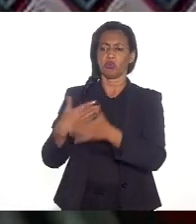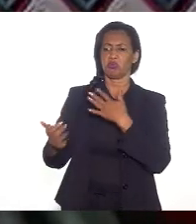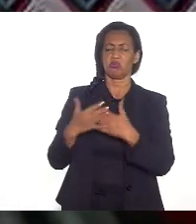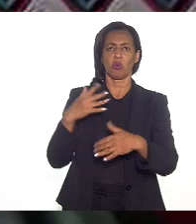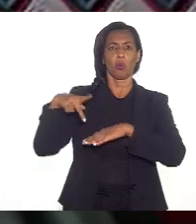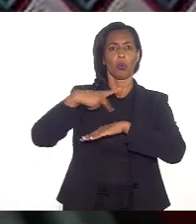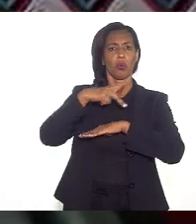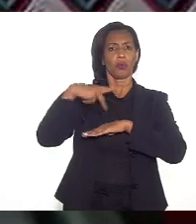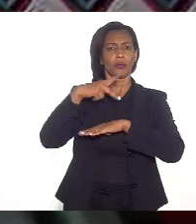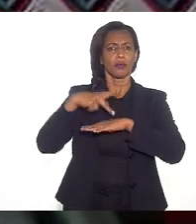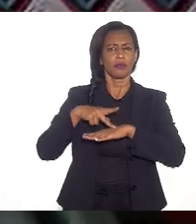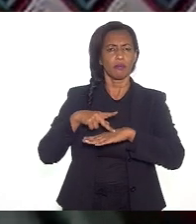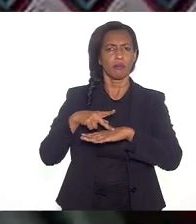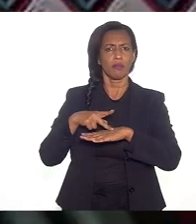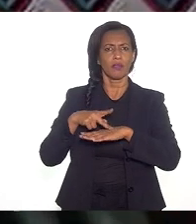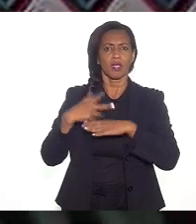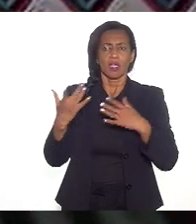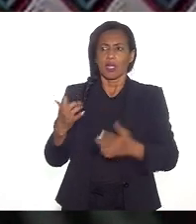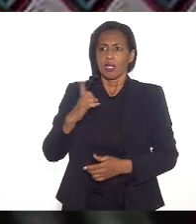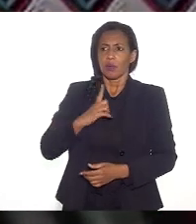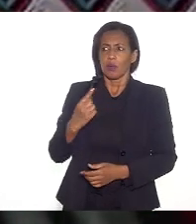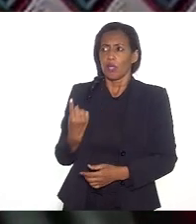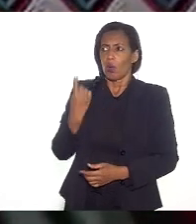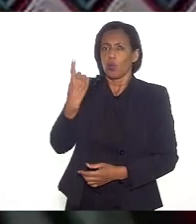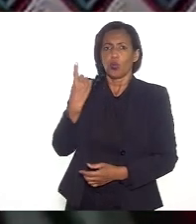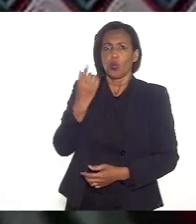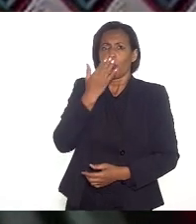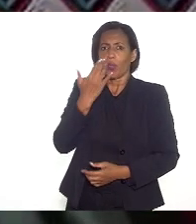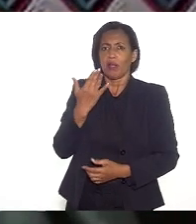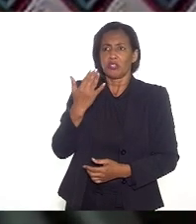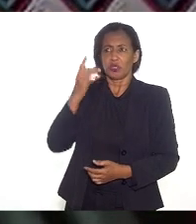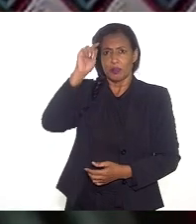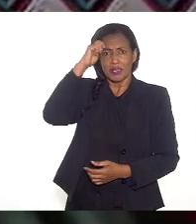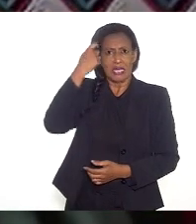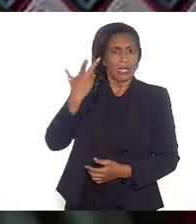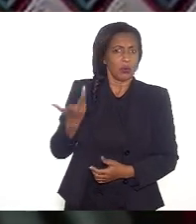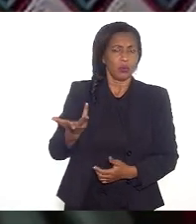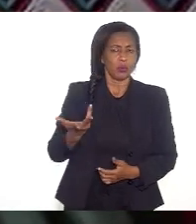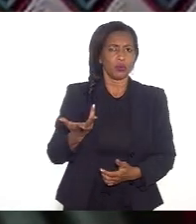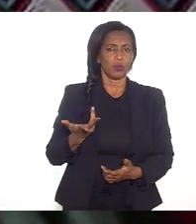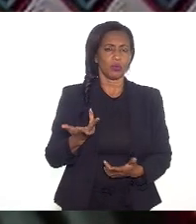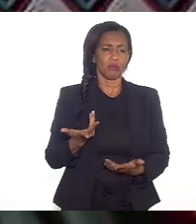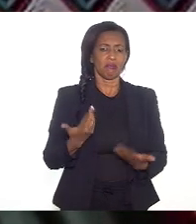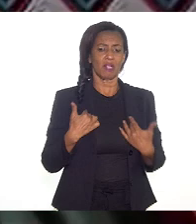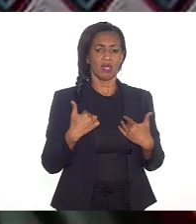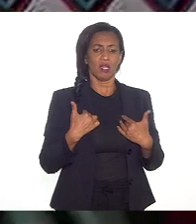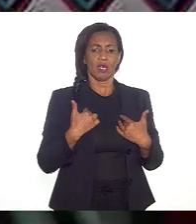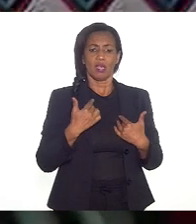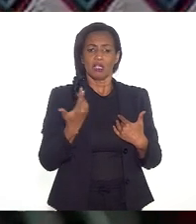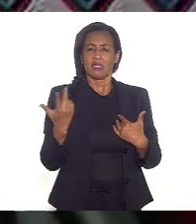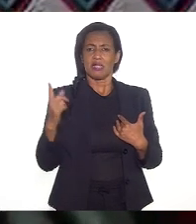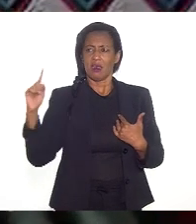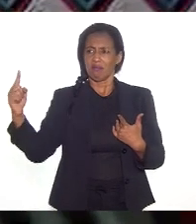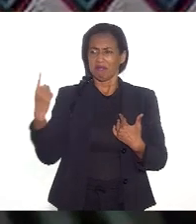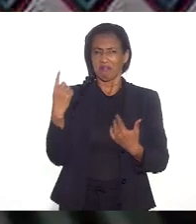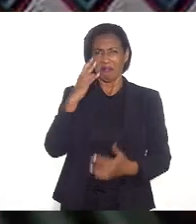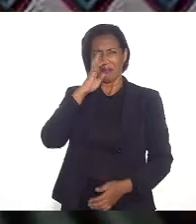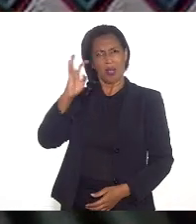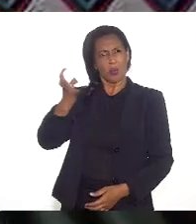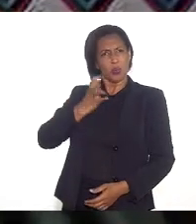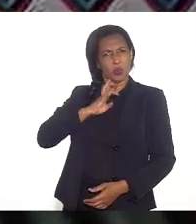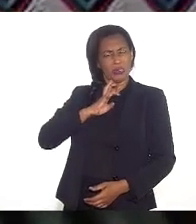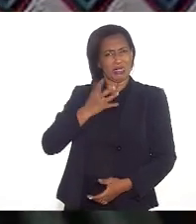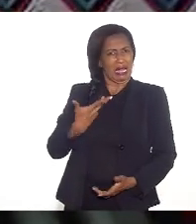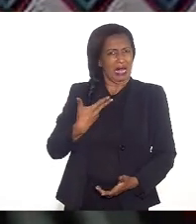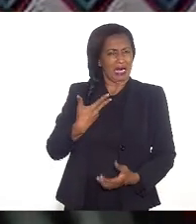desse país e, por ter algum tipo de objeto e ser negro ou negra, né, ser interpelado como se a gente fosse